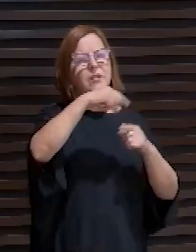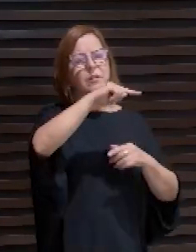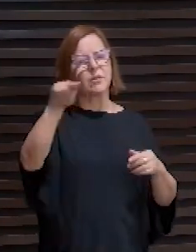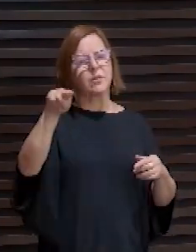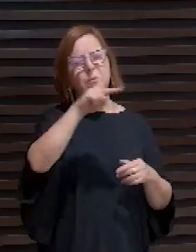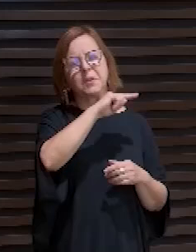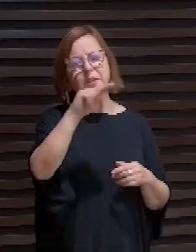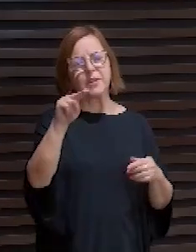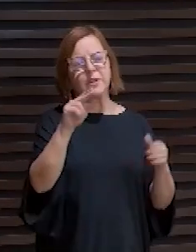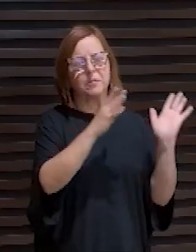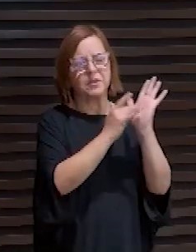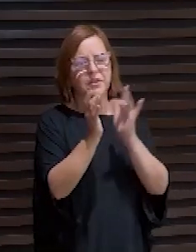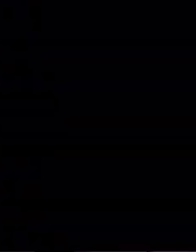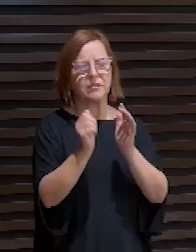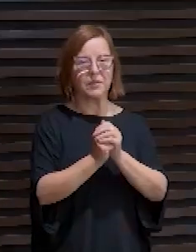Amém.